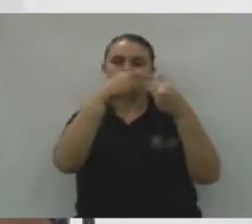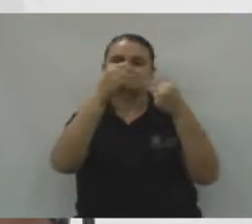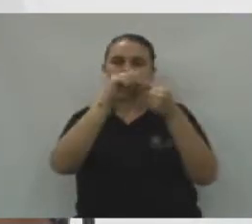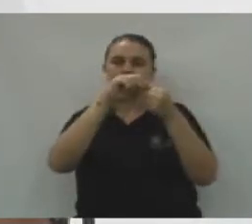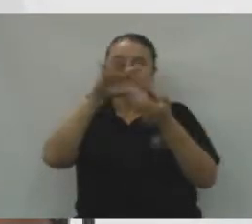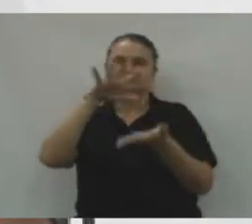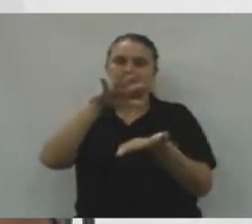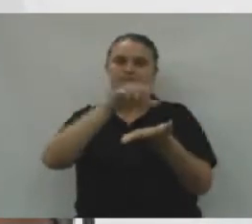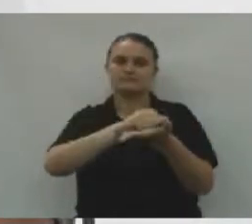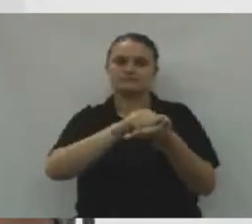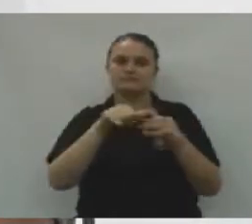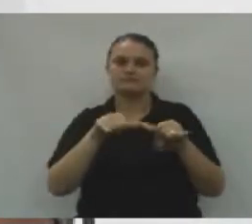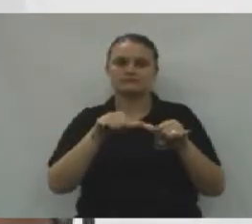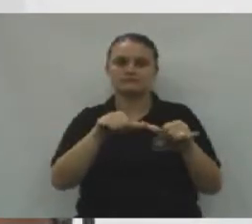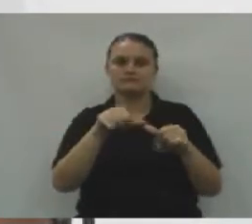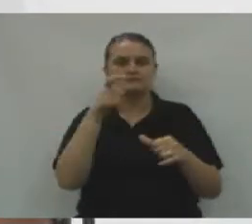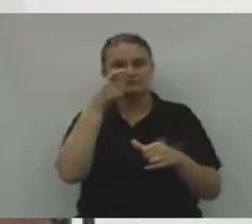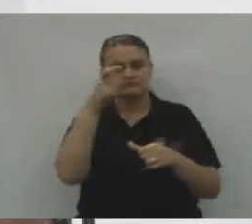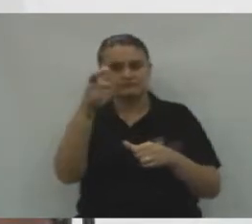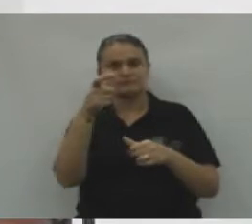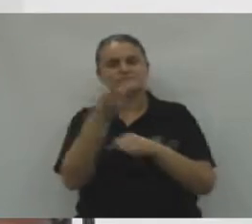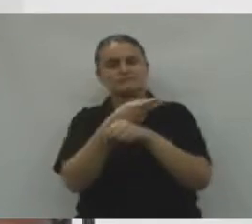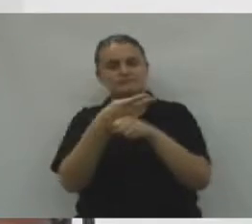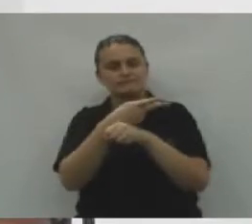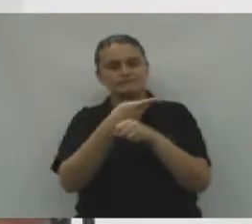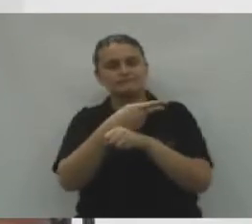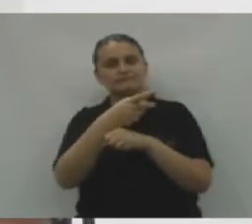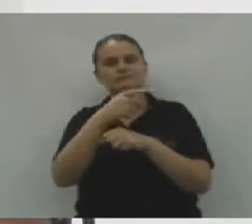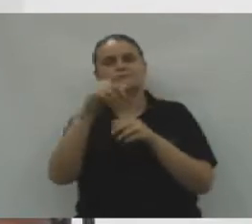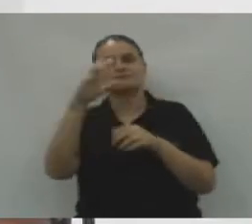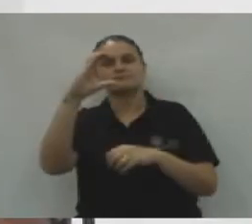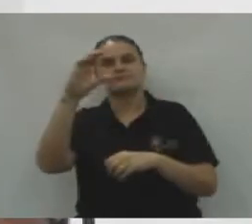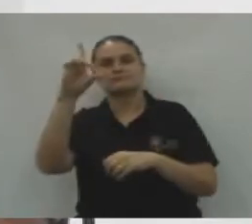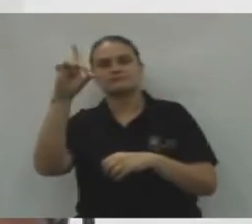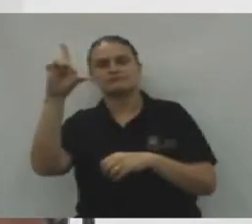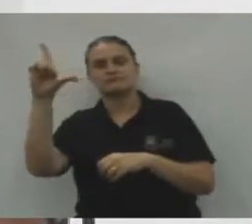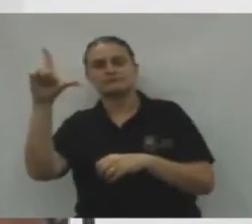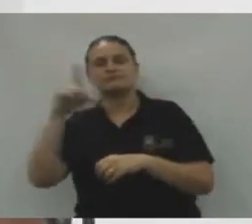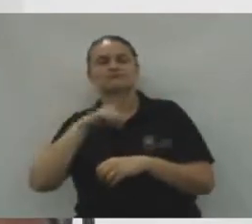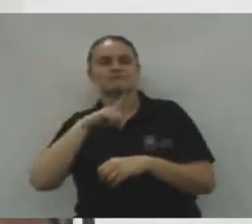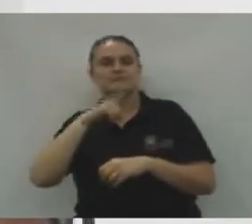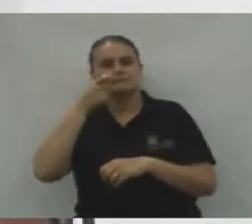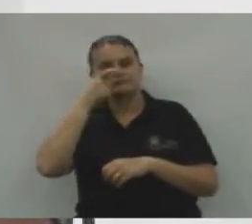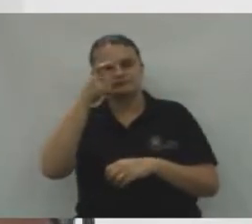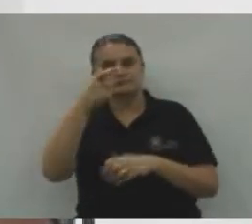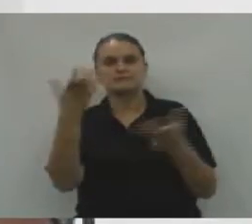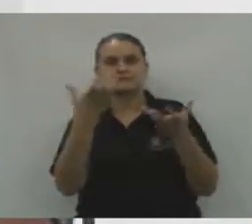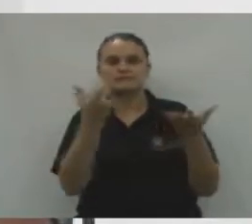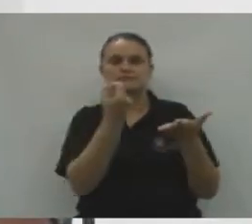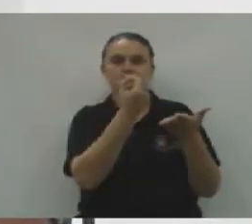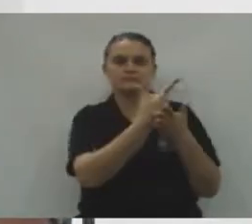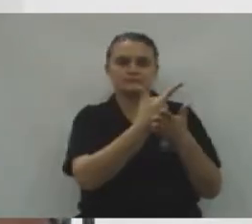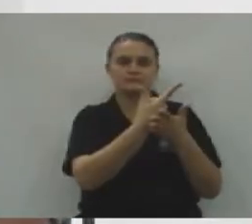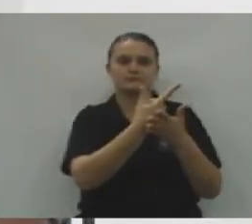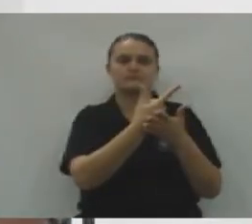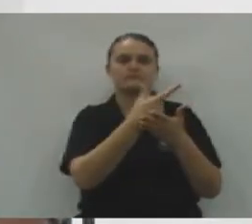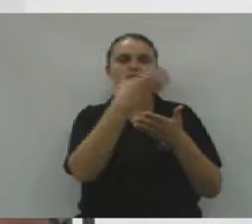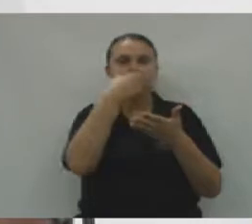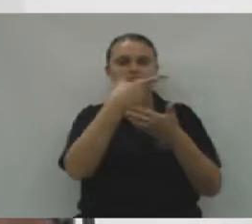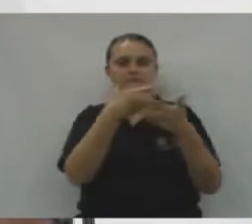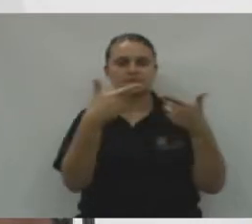vão procurar as associações comerciais, o CDL, para manifestar o interesse de comprar o produto dos nossos